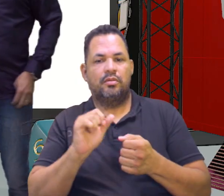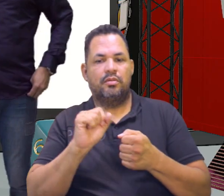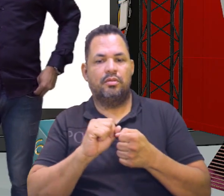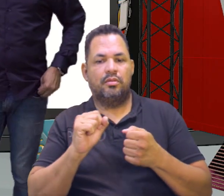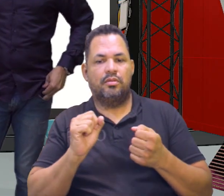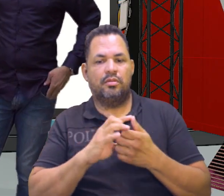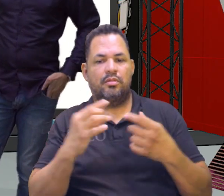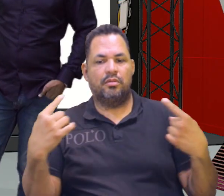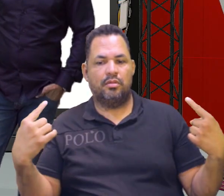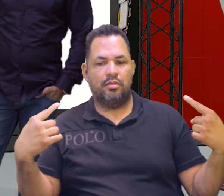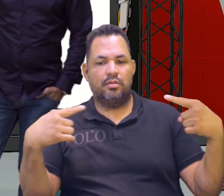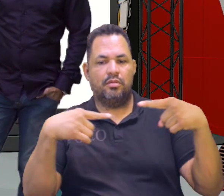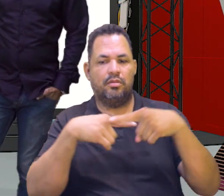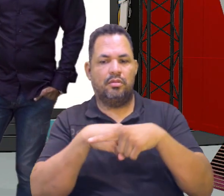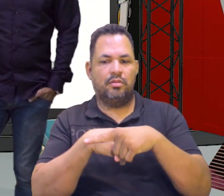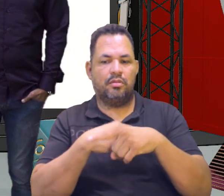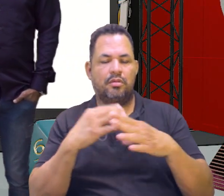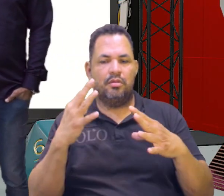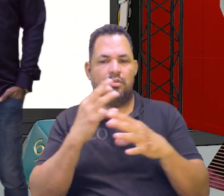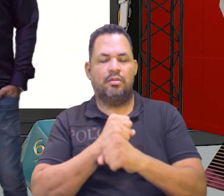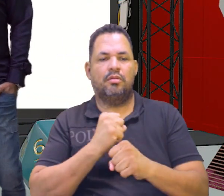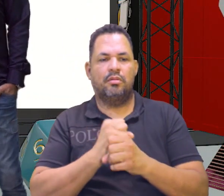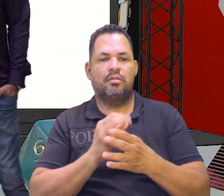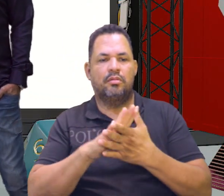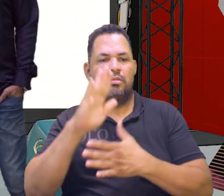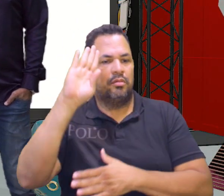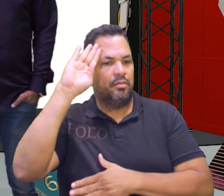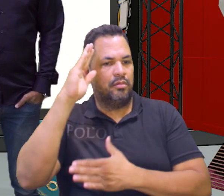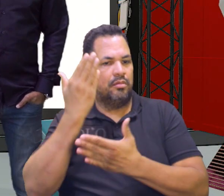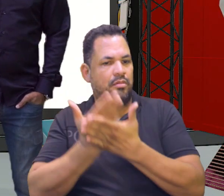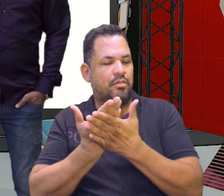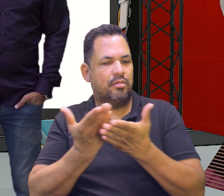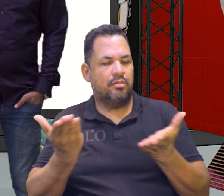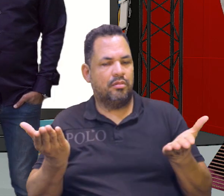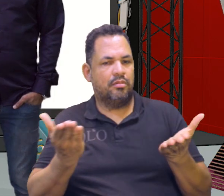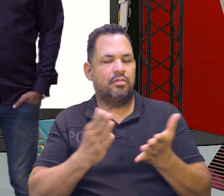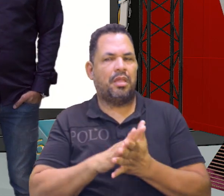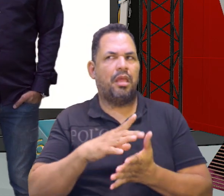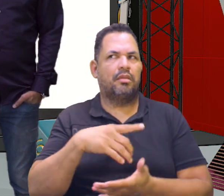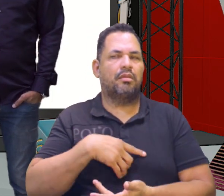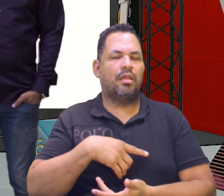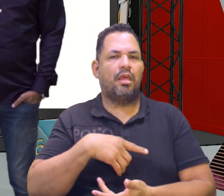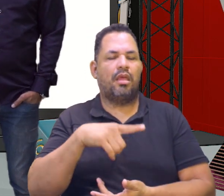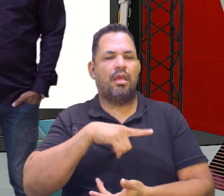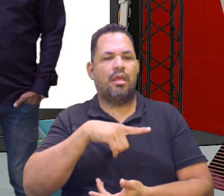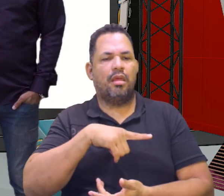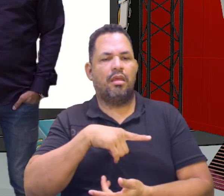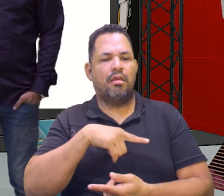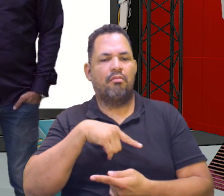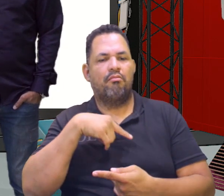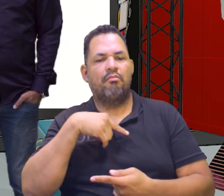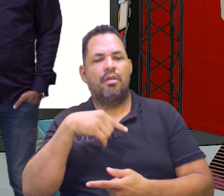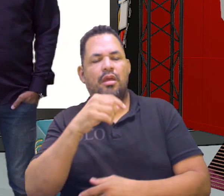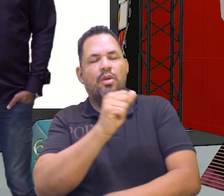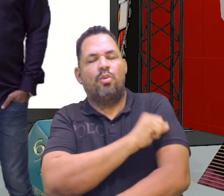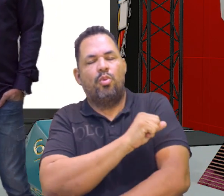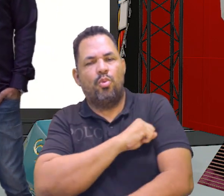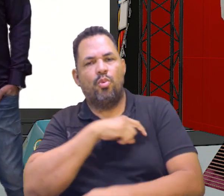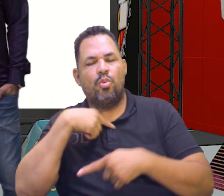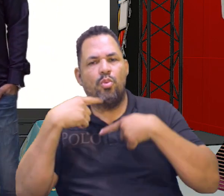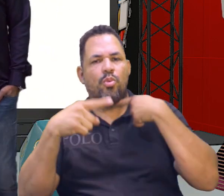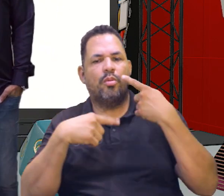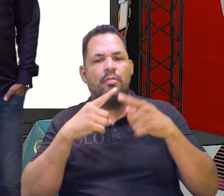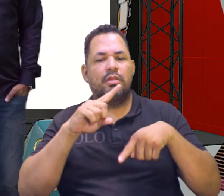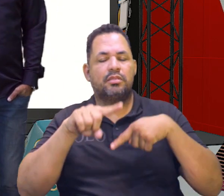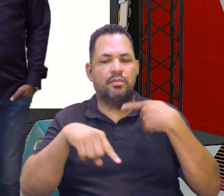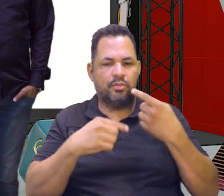operação inversa. Legal, né? Aí eu acredito que alguns podem ter ficado com um pouco de dúvida, porque é um conteúdo de certa forma novo, né? Mas é na hora das